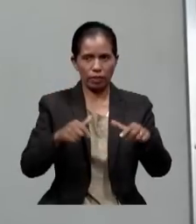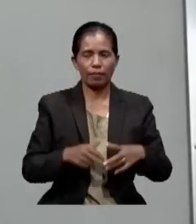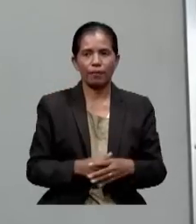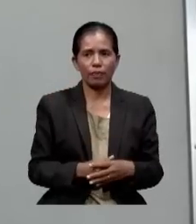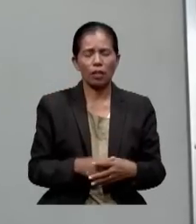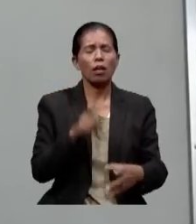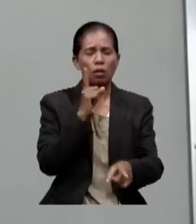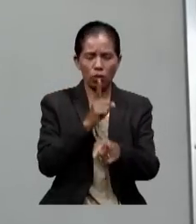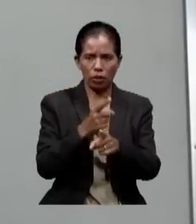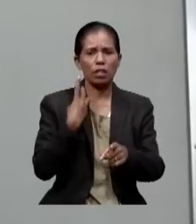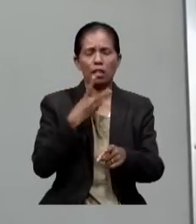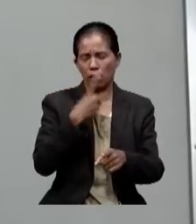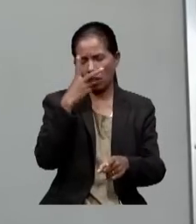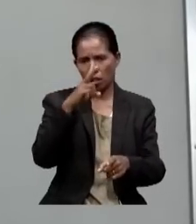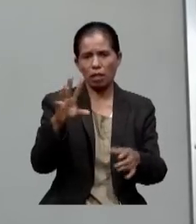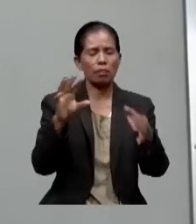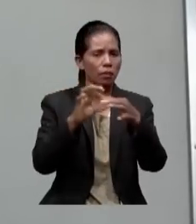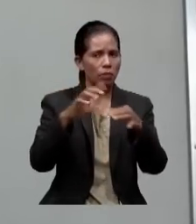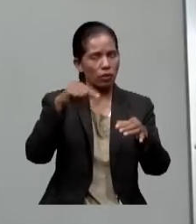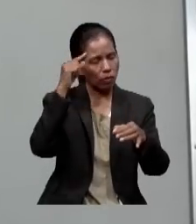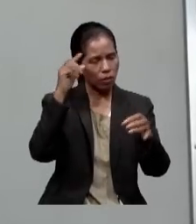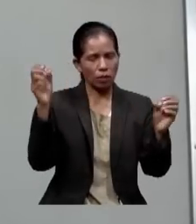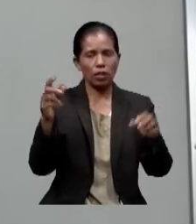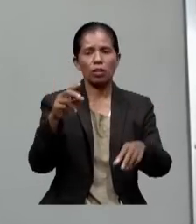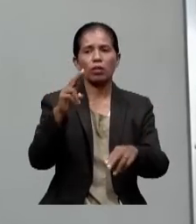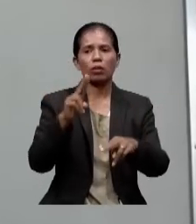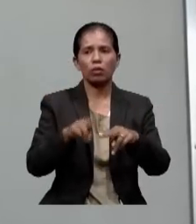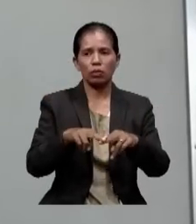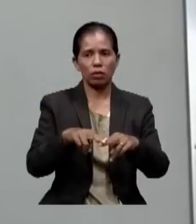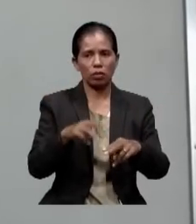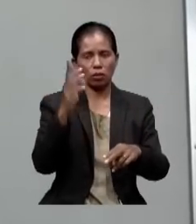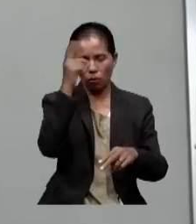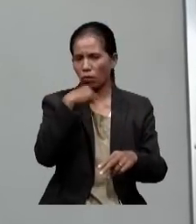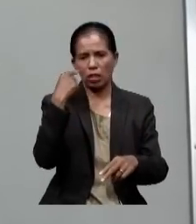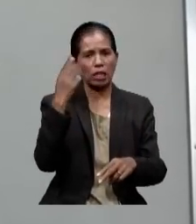Ilos dunik, memang idhare sirem member governo sirna, maituri parlamen, so oin, oin moe lahir dunik.